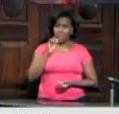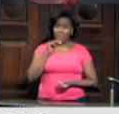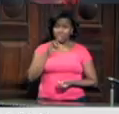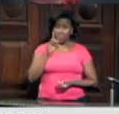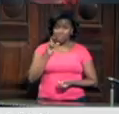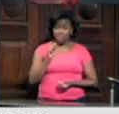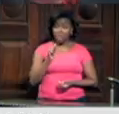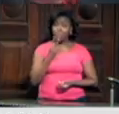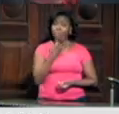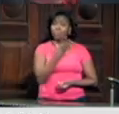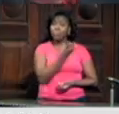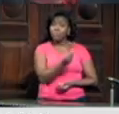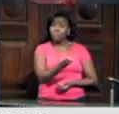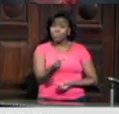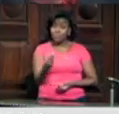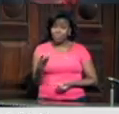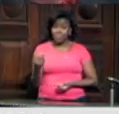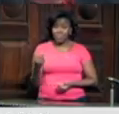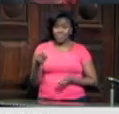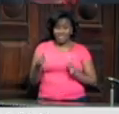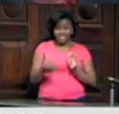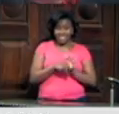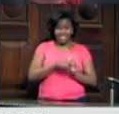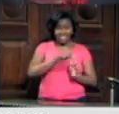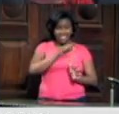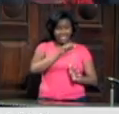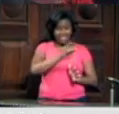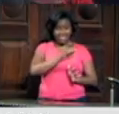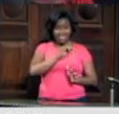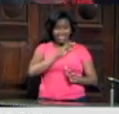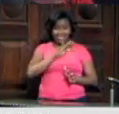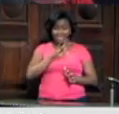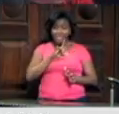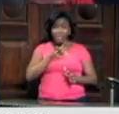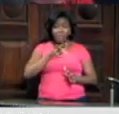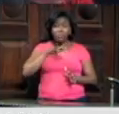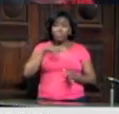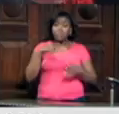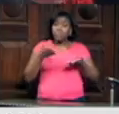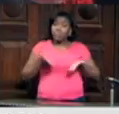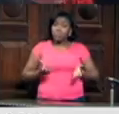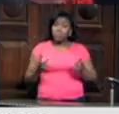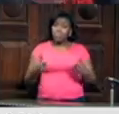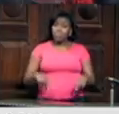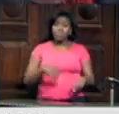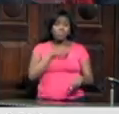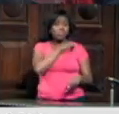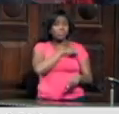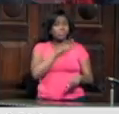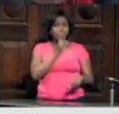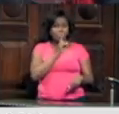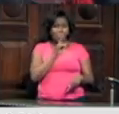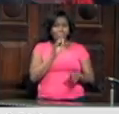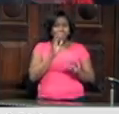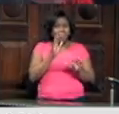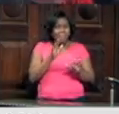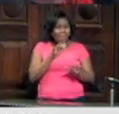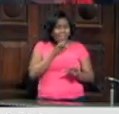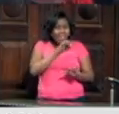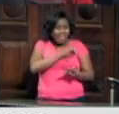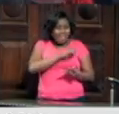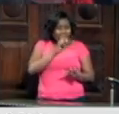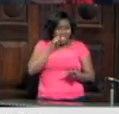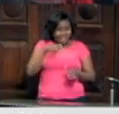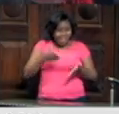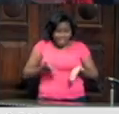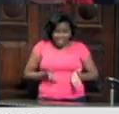muitos da Academia Carioca de Letras não são cariocas, mas ser carioca é mais do que ser